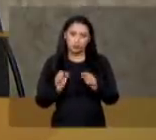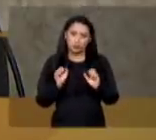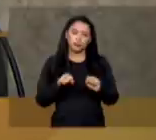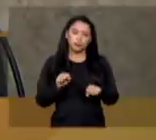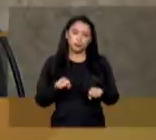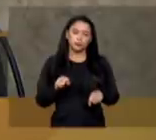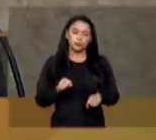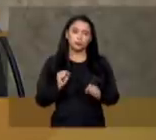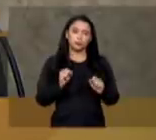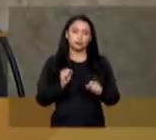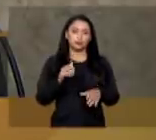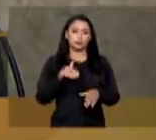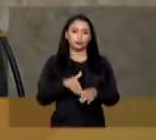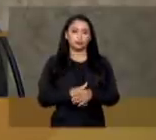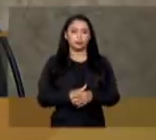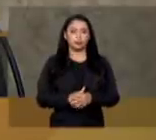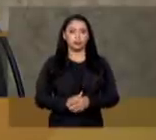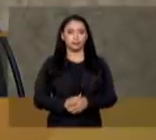palavra.